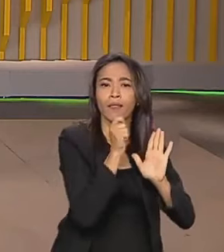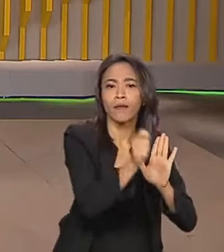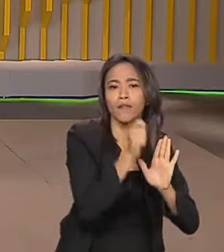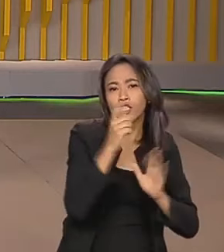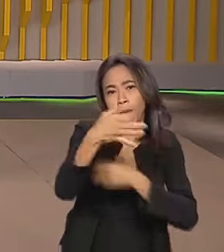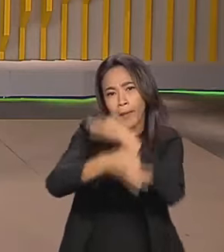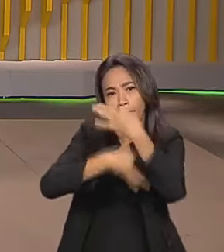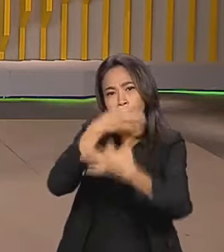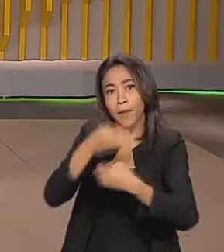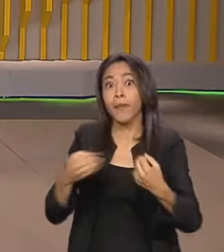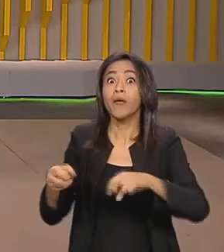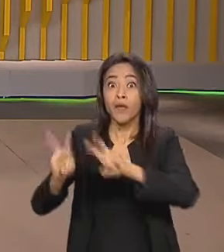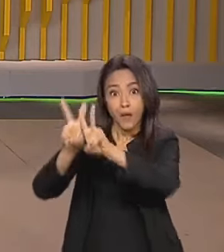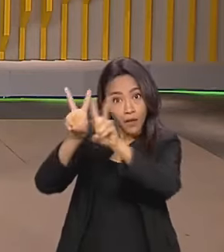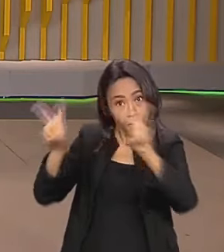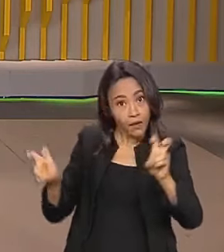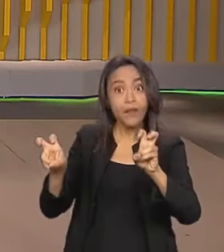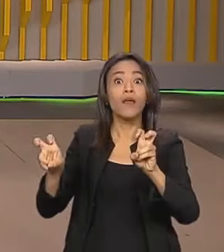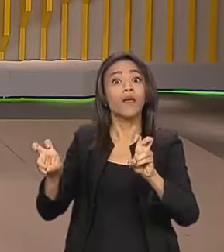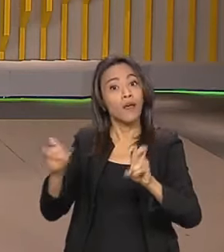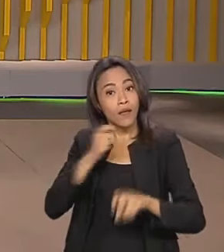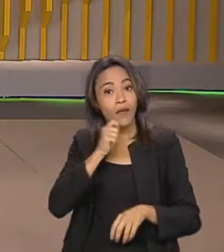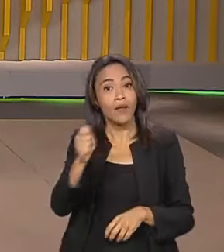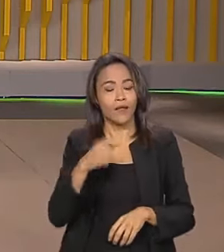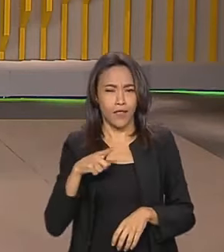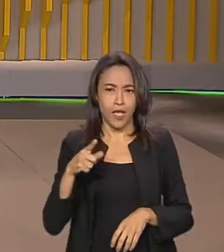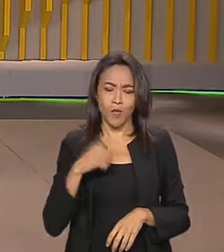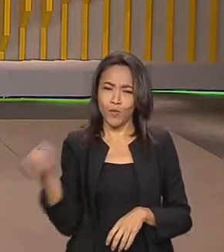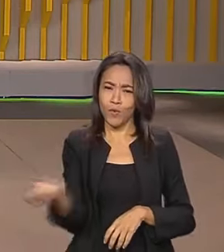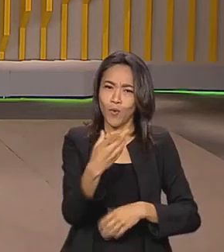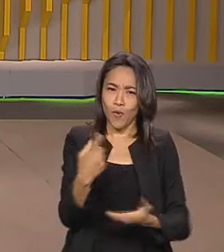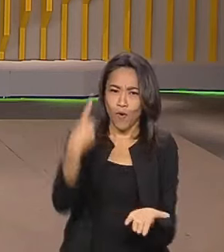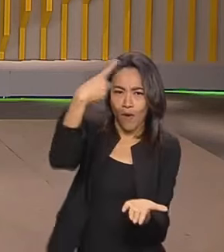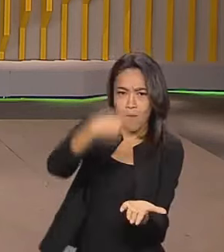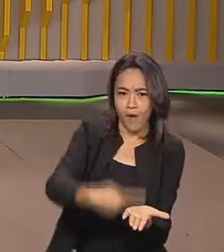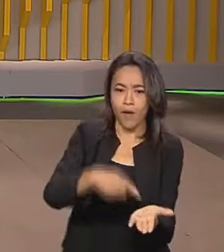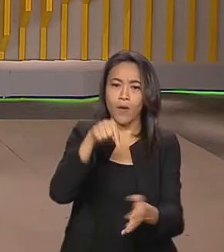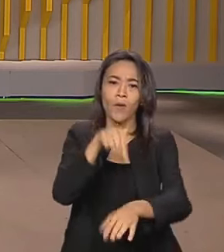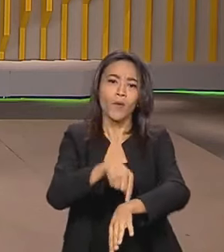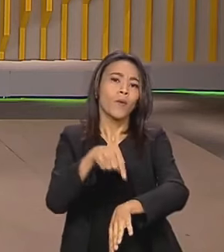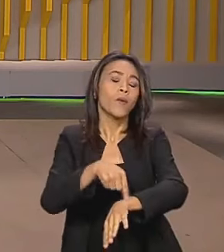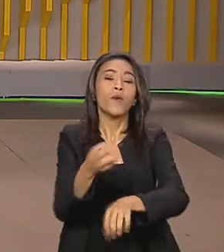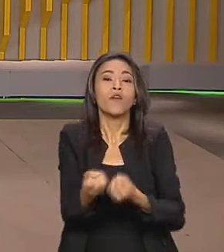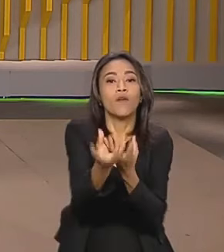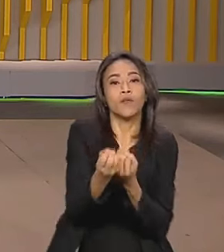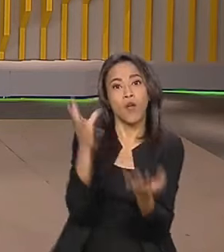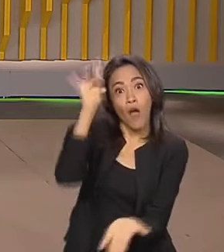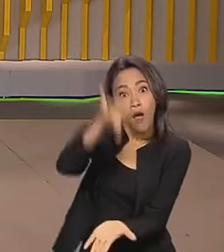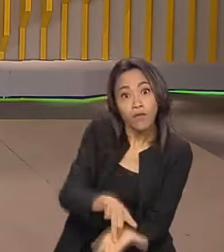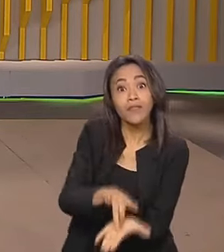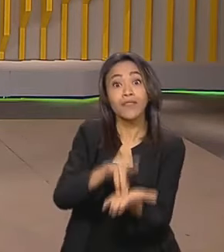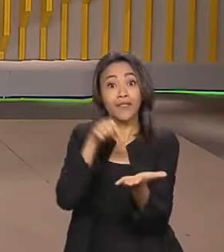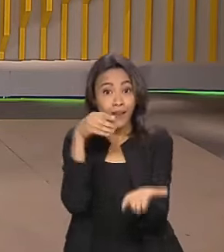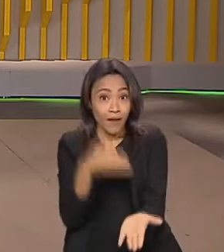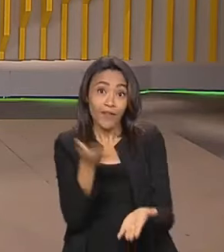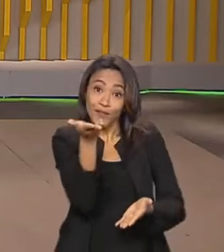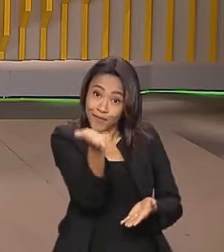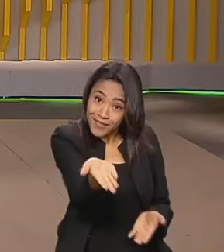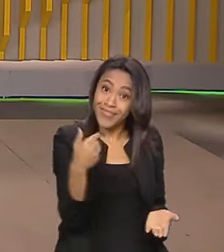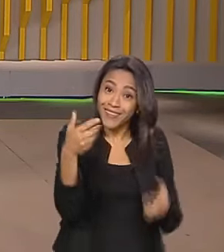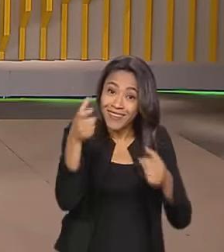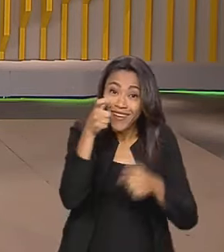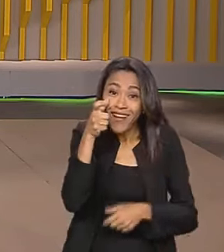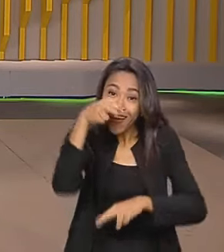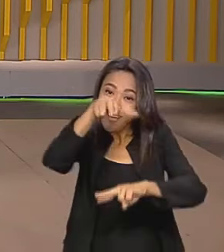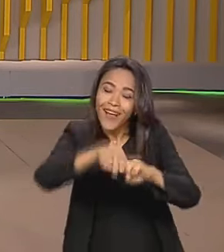quadros temáticos e a gente tem um novo horário marcado né para trazer toda a informação oficial de uma forma que você em casa